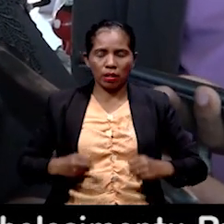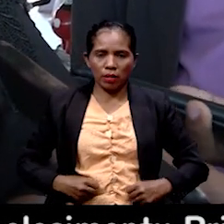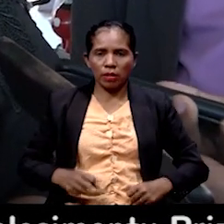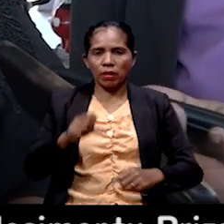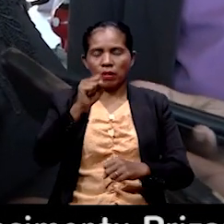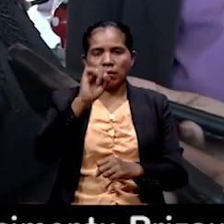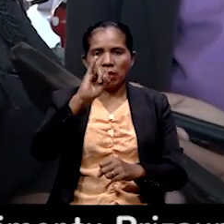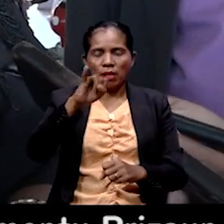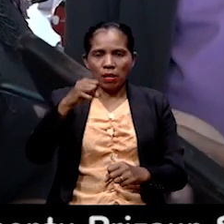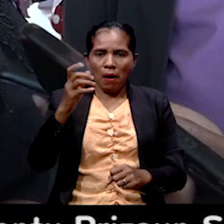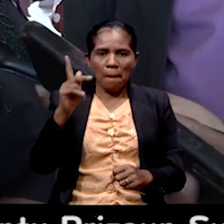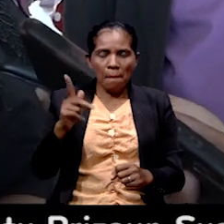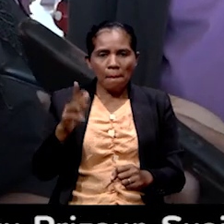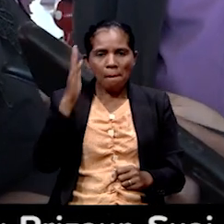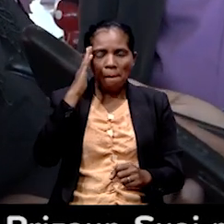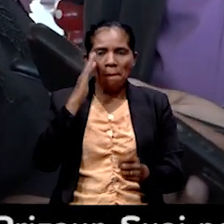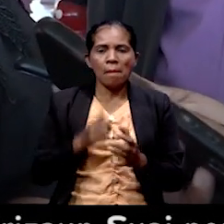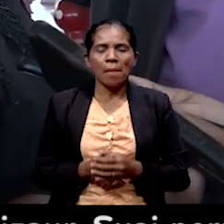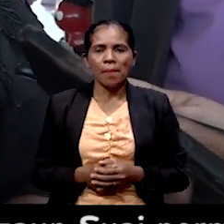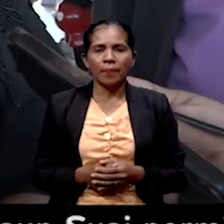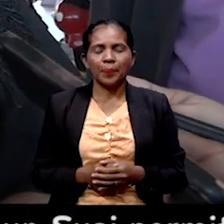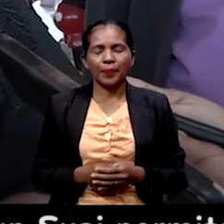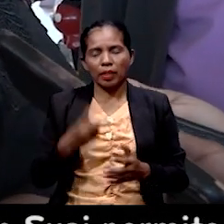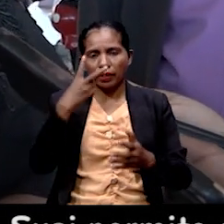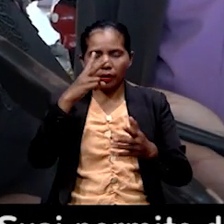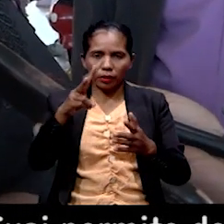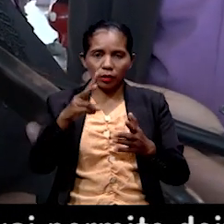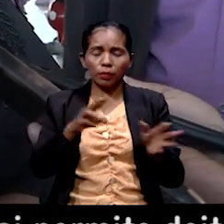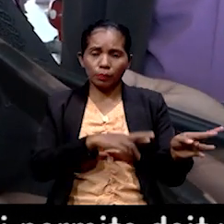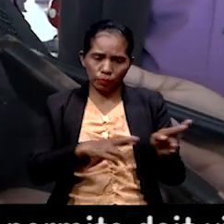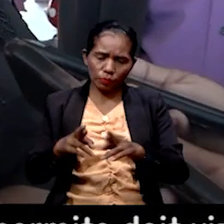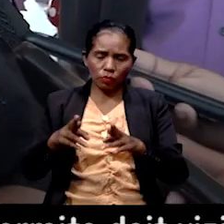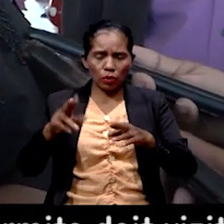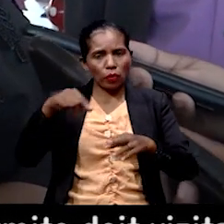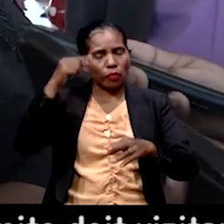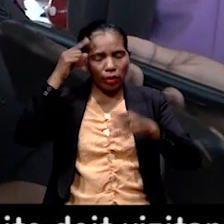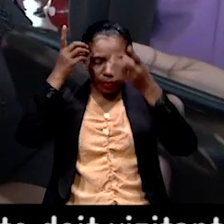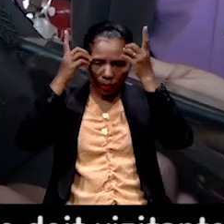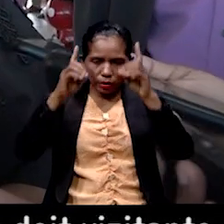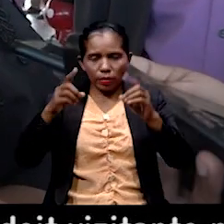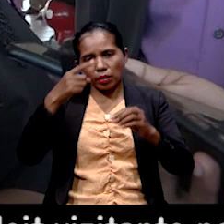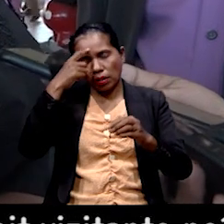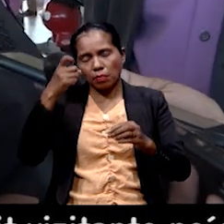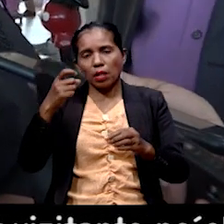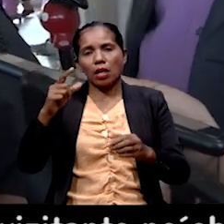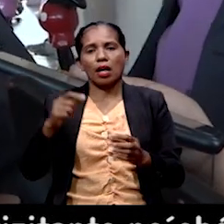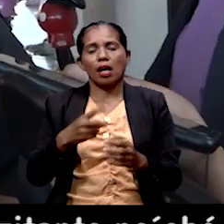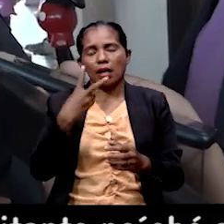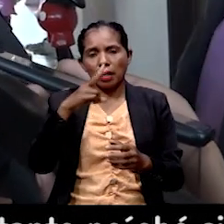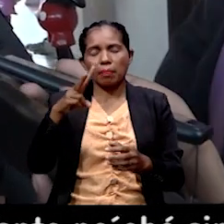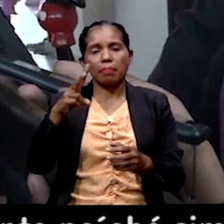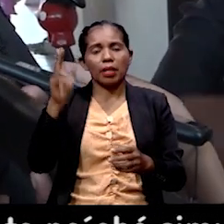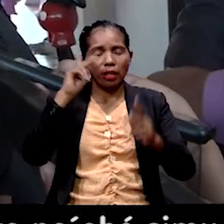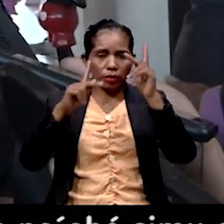gestão crise analisa. Are dados ser nih mak tão pronto o governo foi ter decisão. Tama hareba kazu ne be maktum. Mai be iha tempo